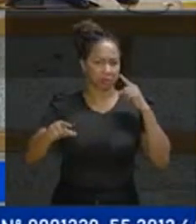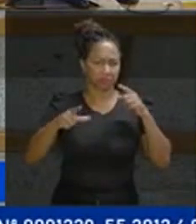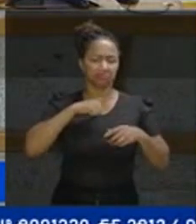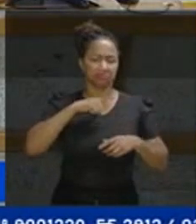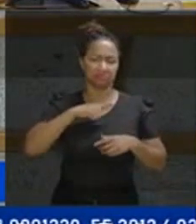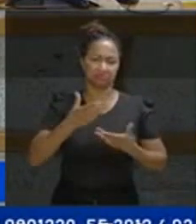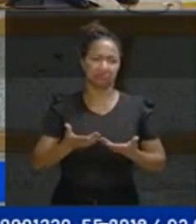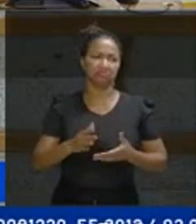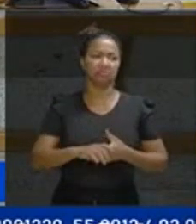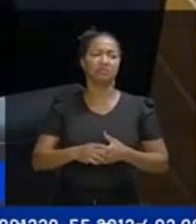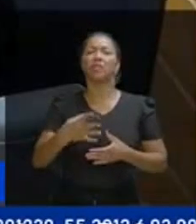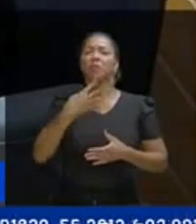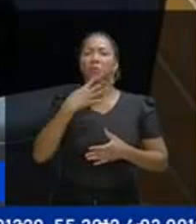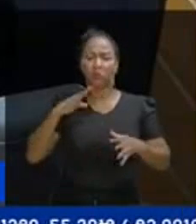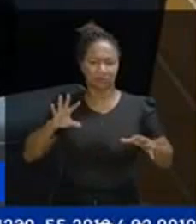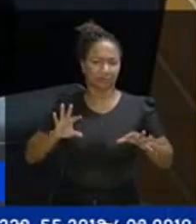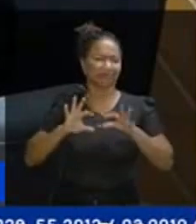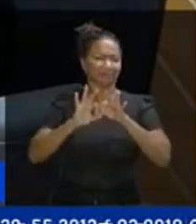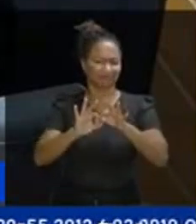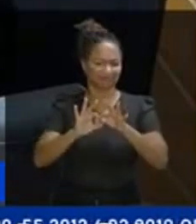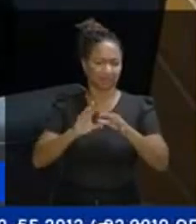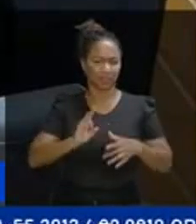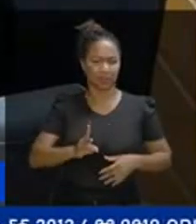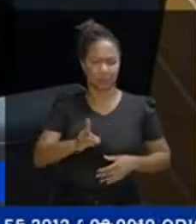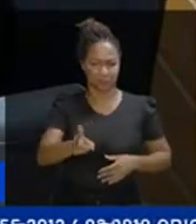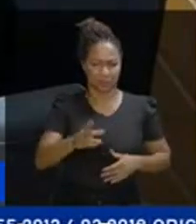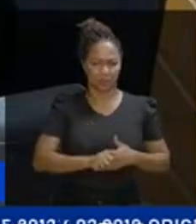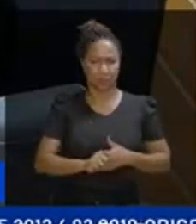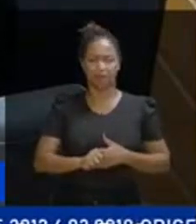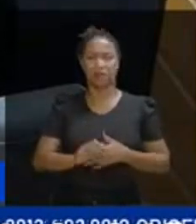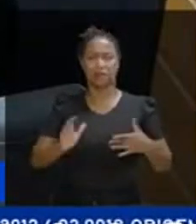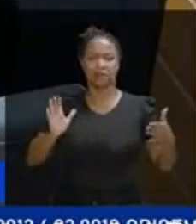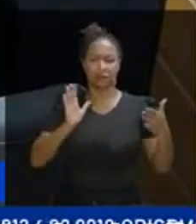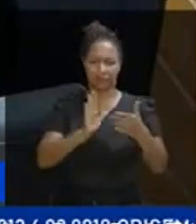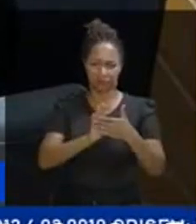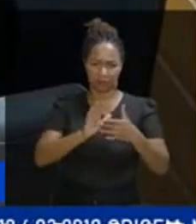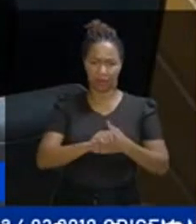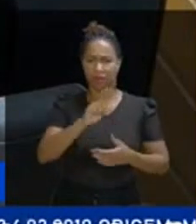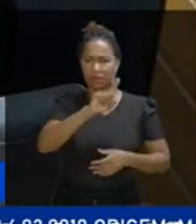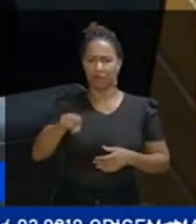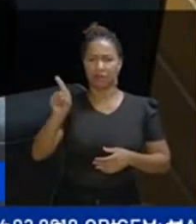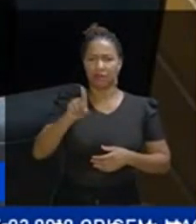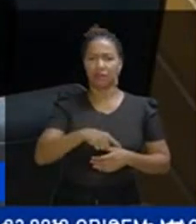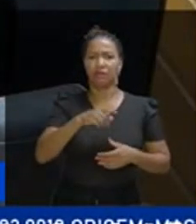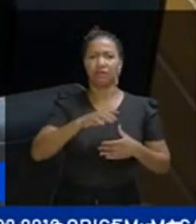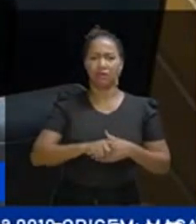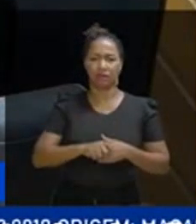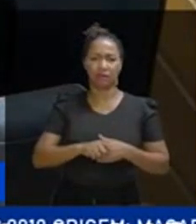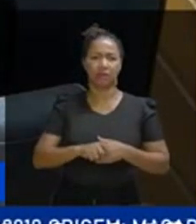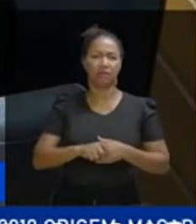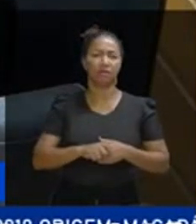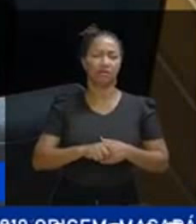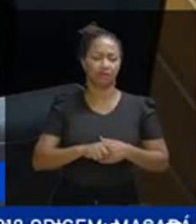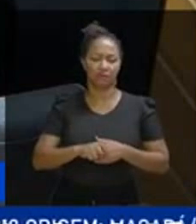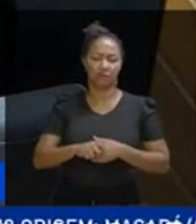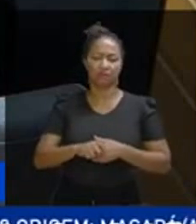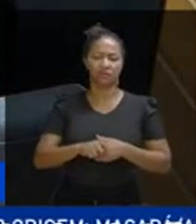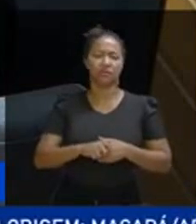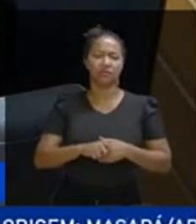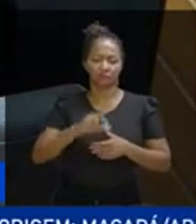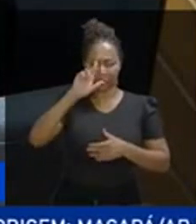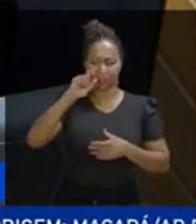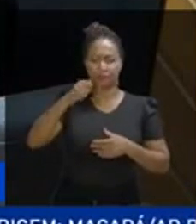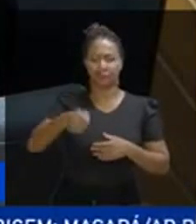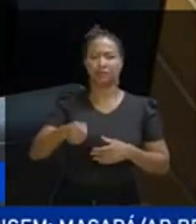conhecimento? Conhecida a unanimidade, pode prosseguir. Enfrenta a primeira preliminar de nulidade de ausência de prévia intimação da Fazenda Nacional, a